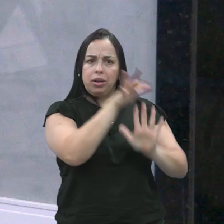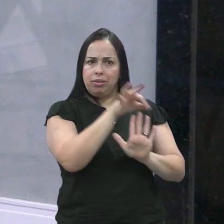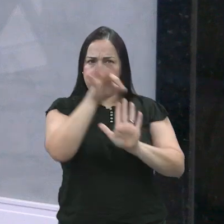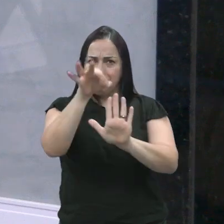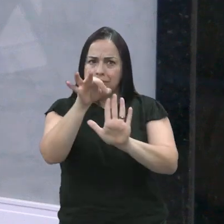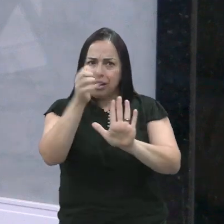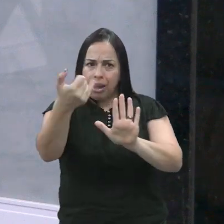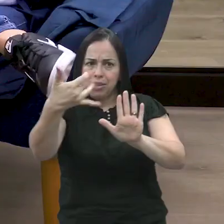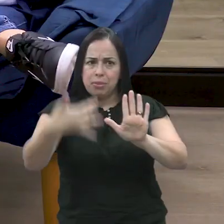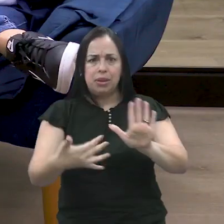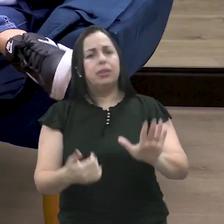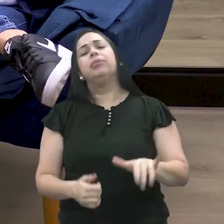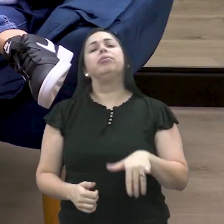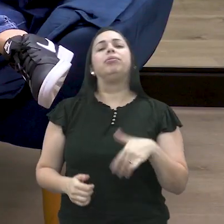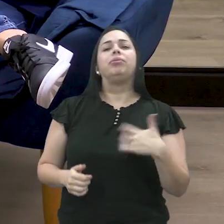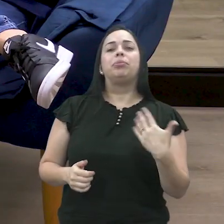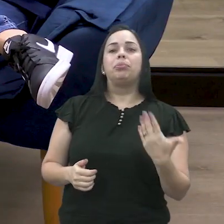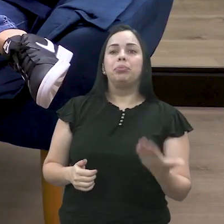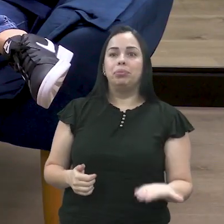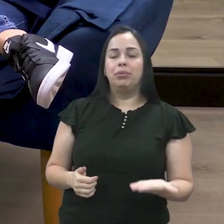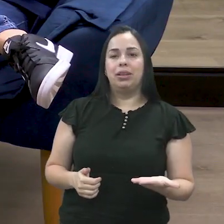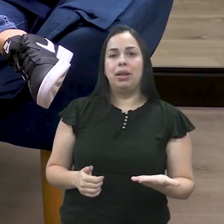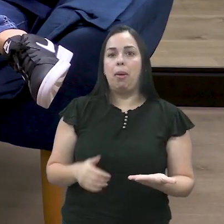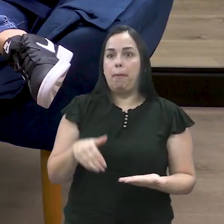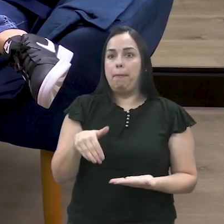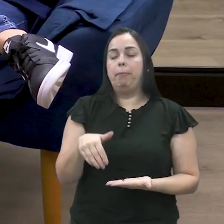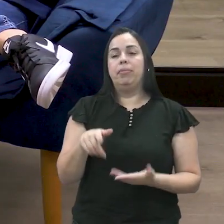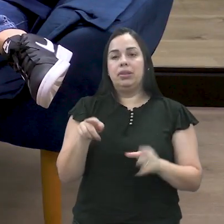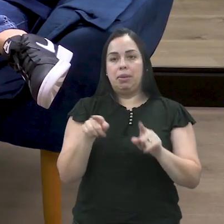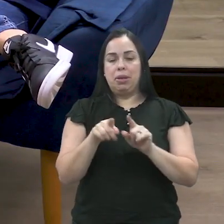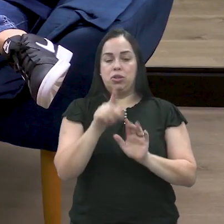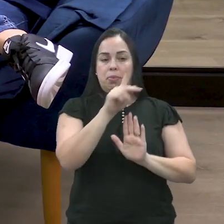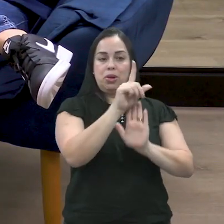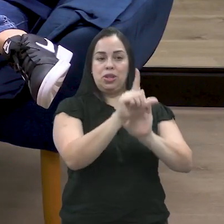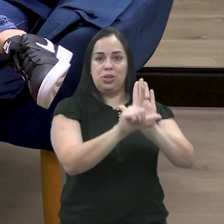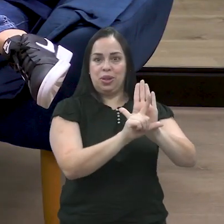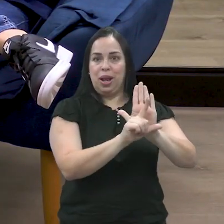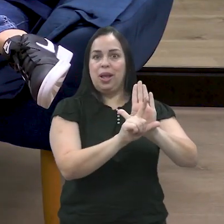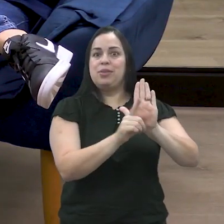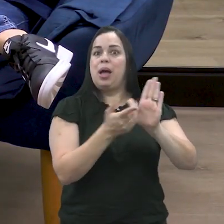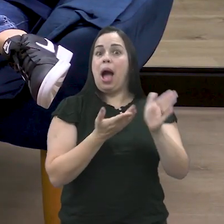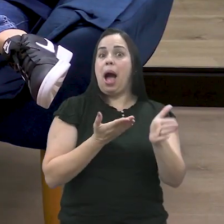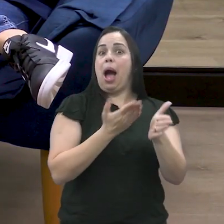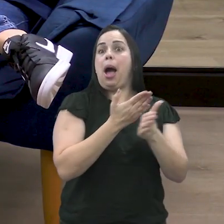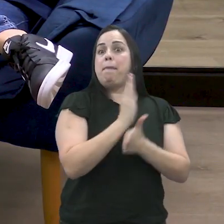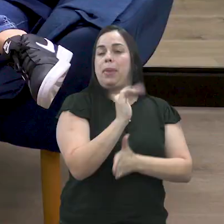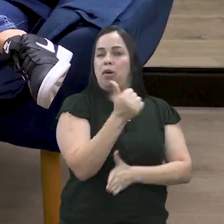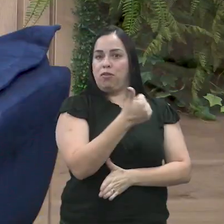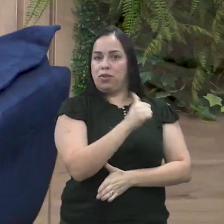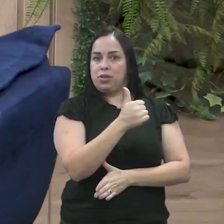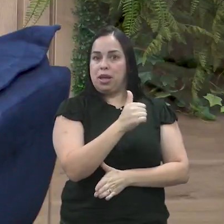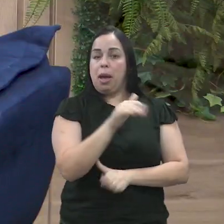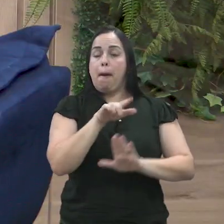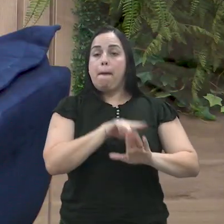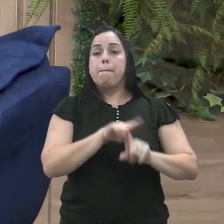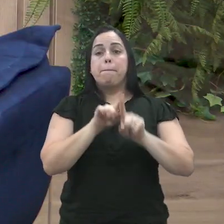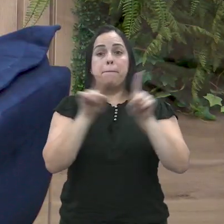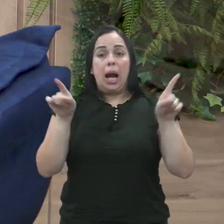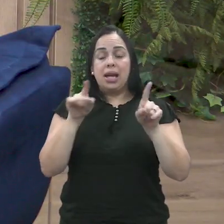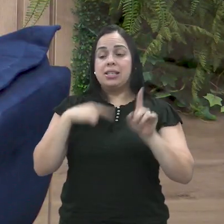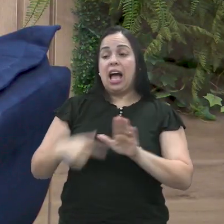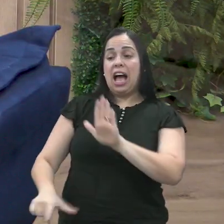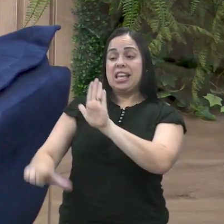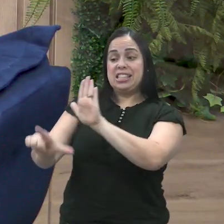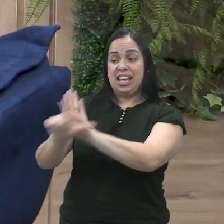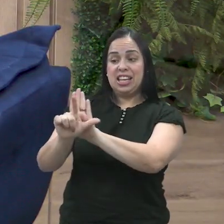de destacar, lembrar? Olha, Marvin, eu acho que tão interessante quanto os projetos aprovados são as